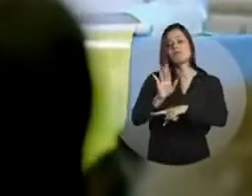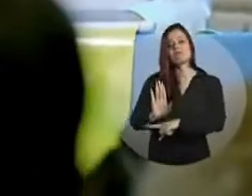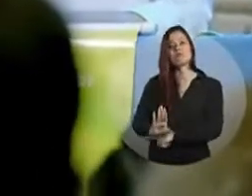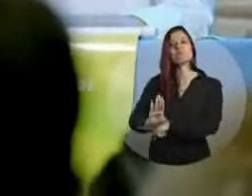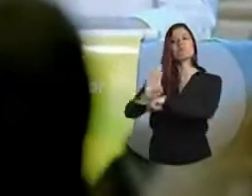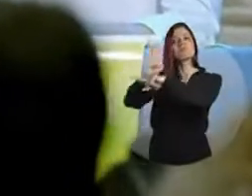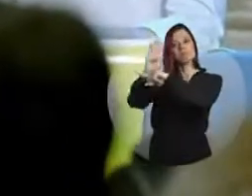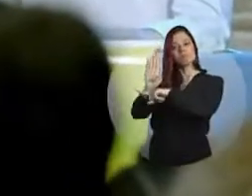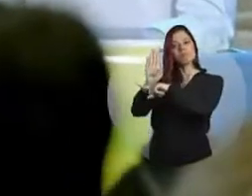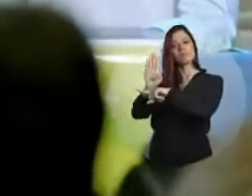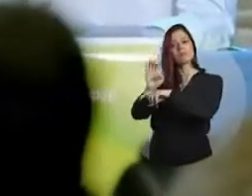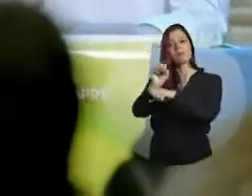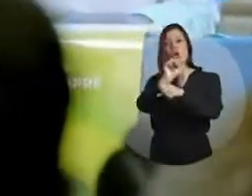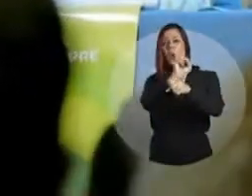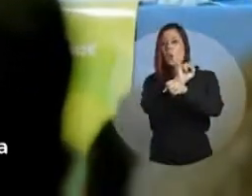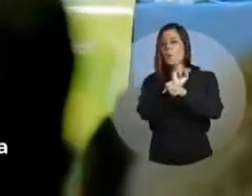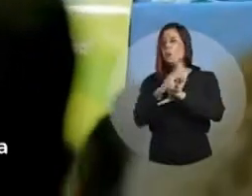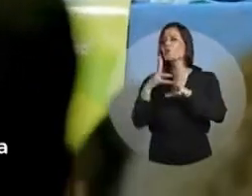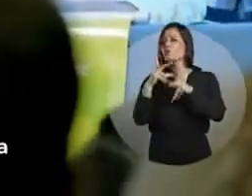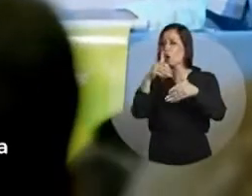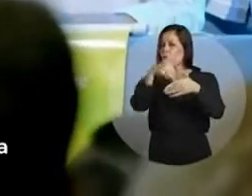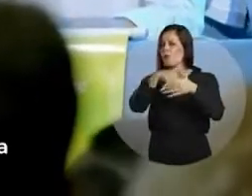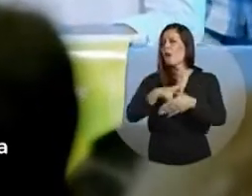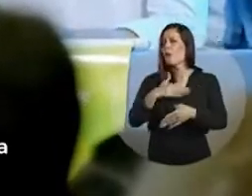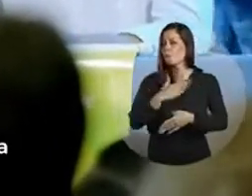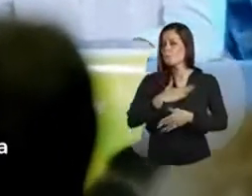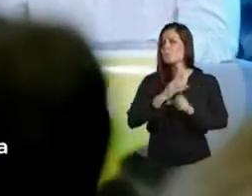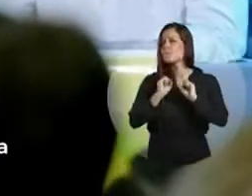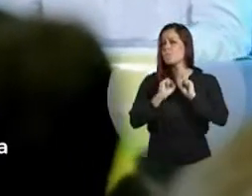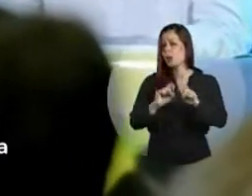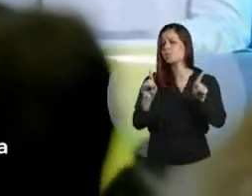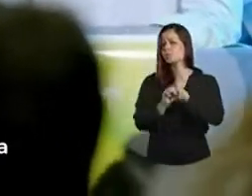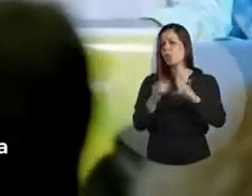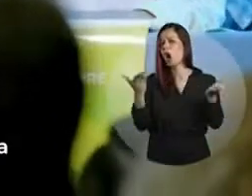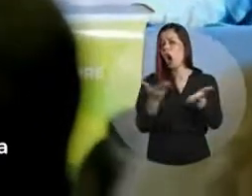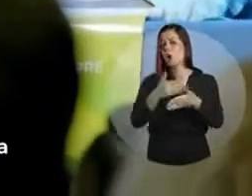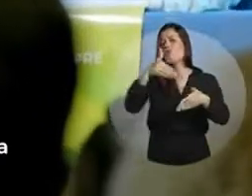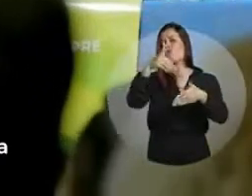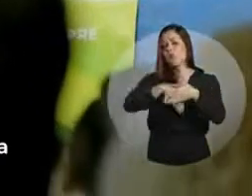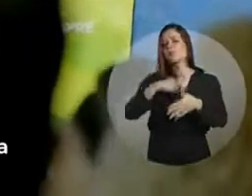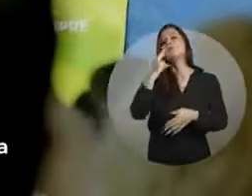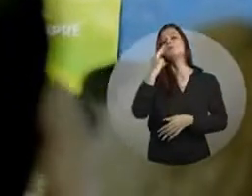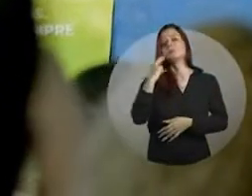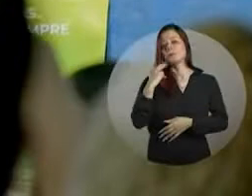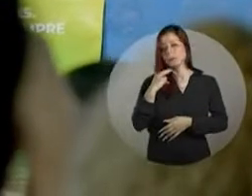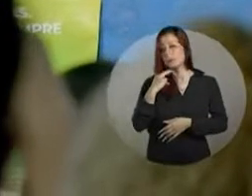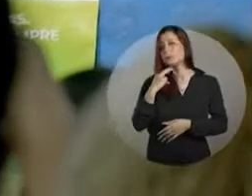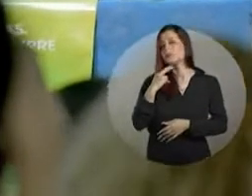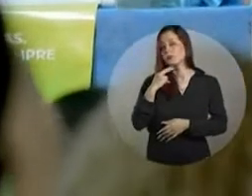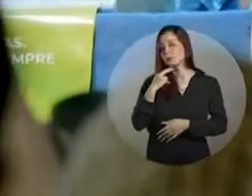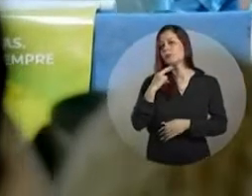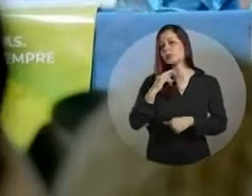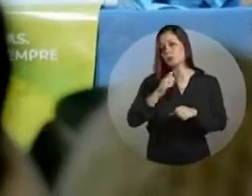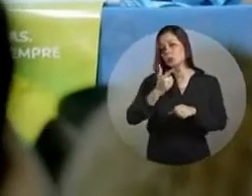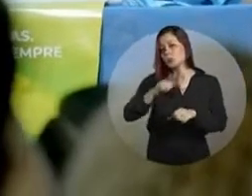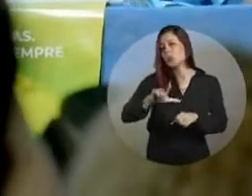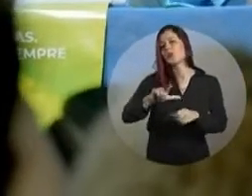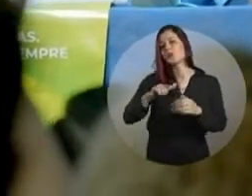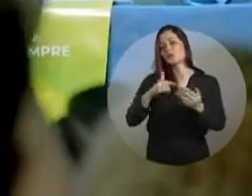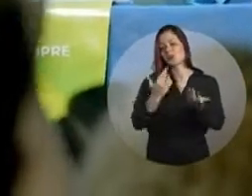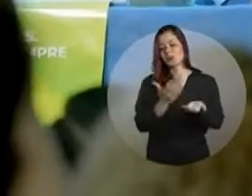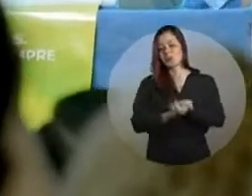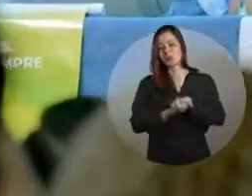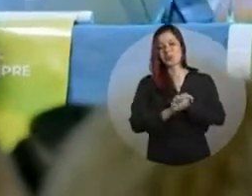sabe que o nosso candidato, e eu espero que todos aqueles que votarem em mim possam agora votar no Eduardo